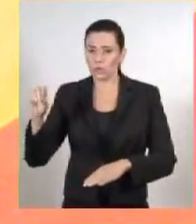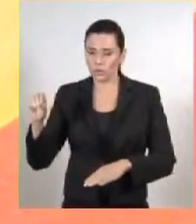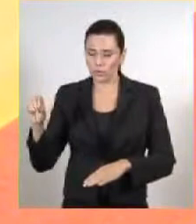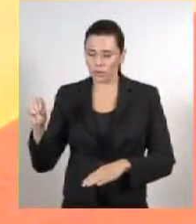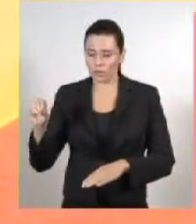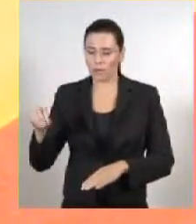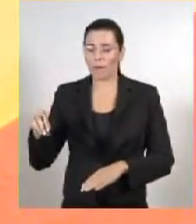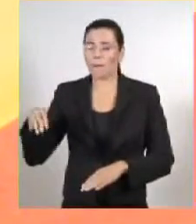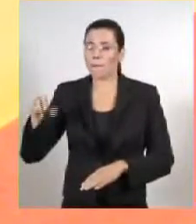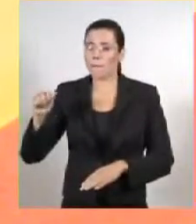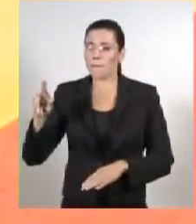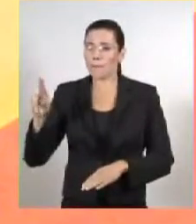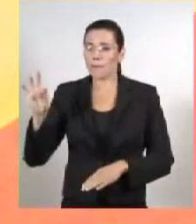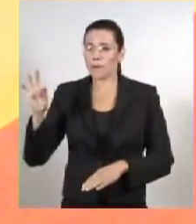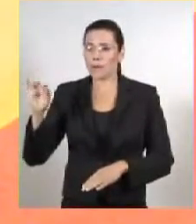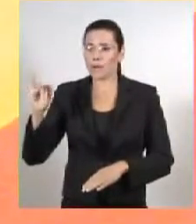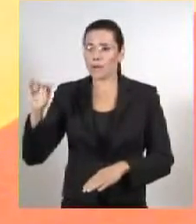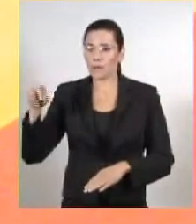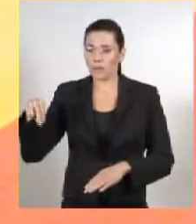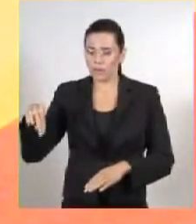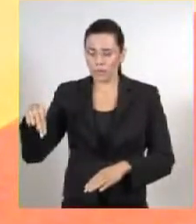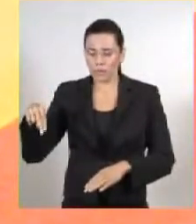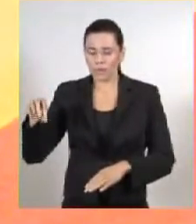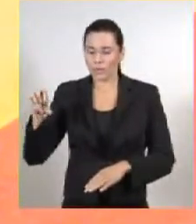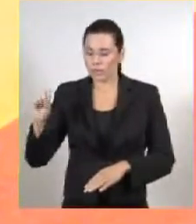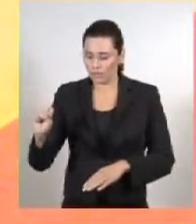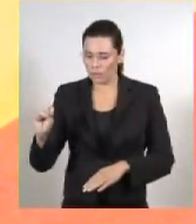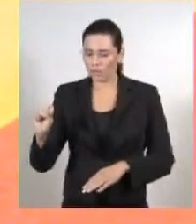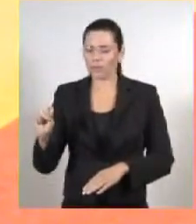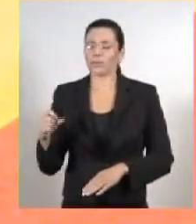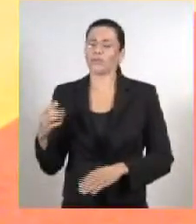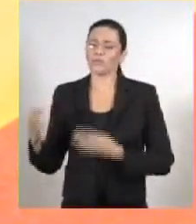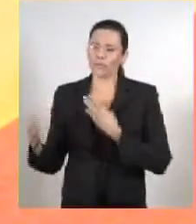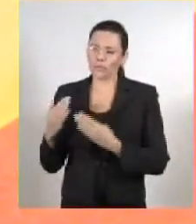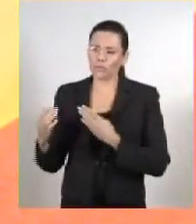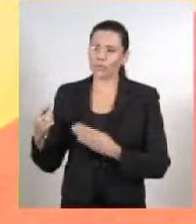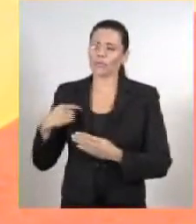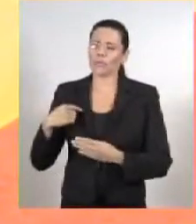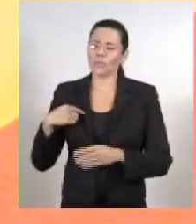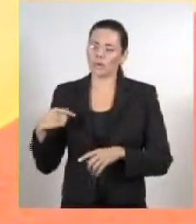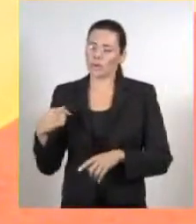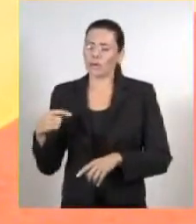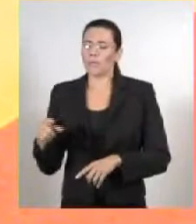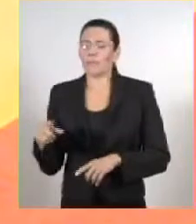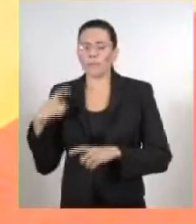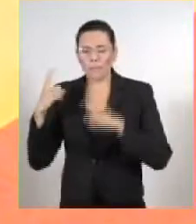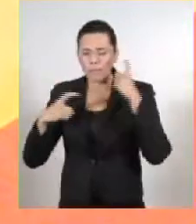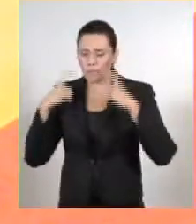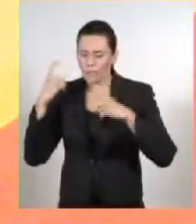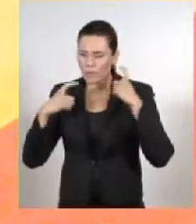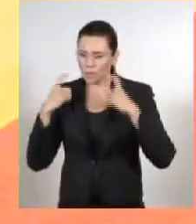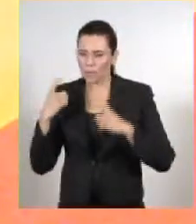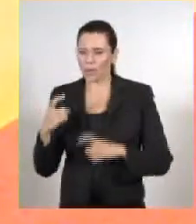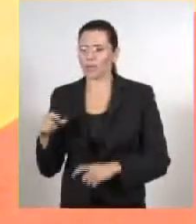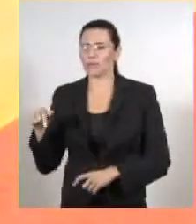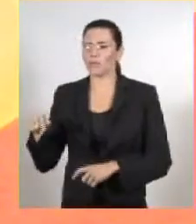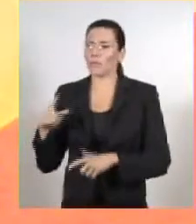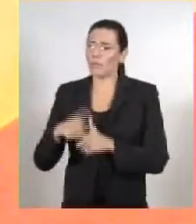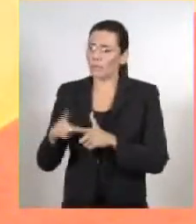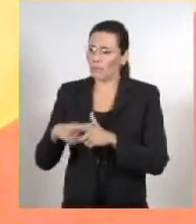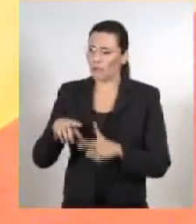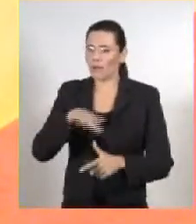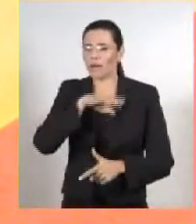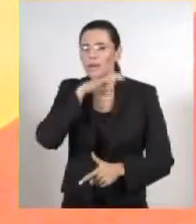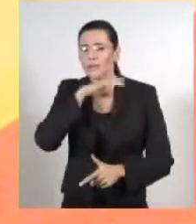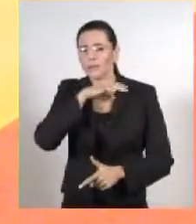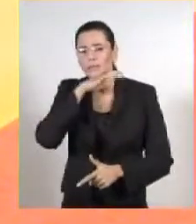em especial, a questão da Alumar. Quando falei numa reunião, inclusive com a participação dos nobres deputados que estiveram